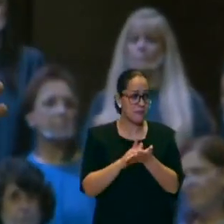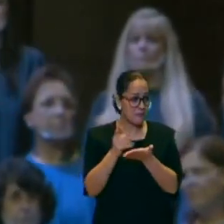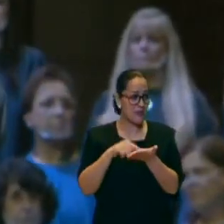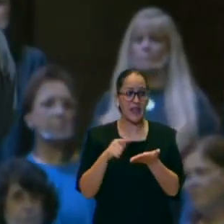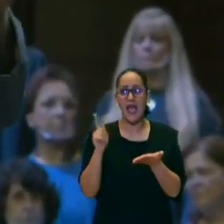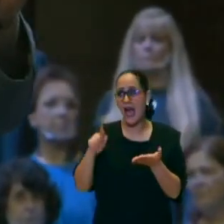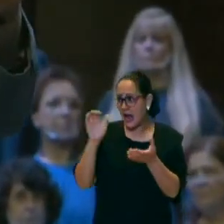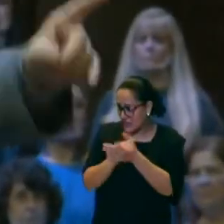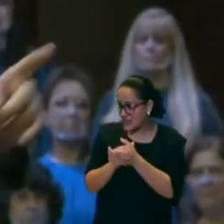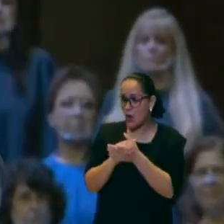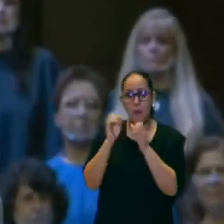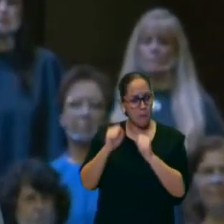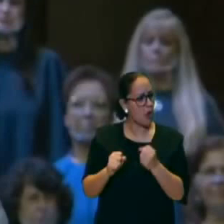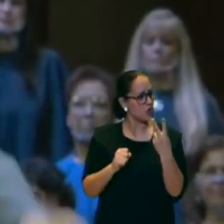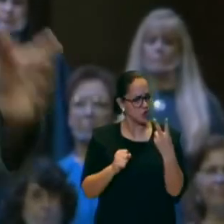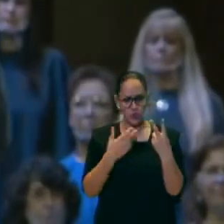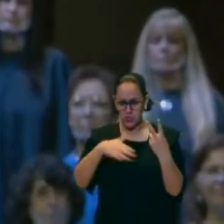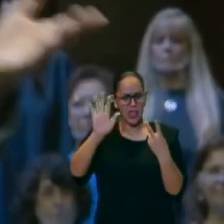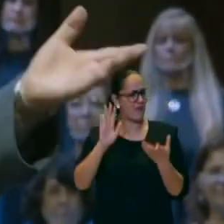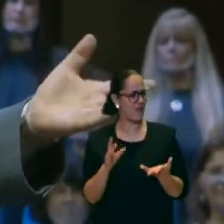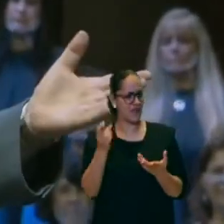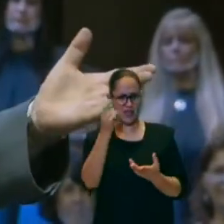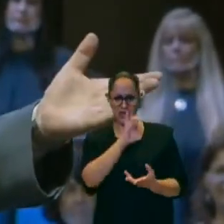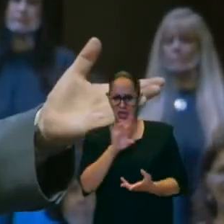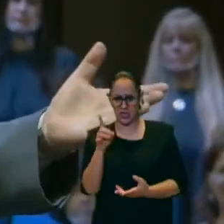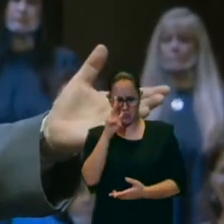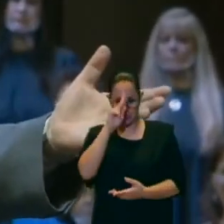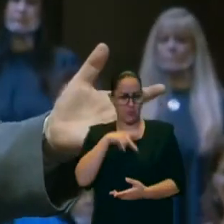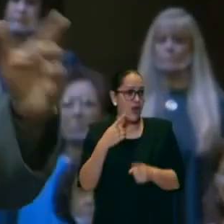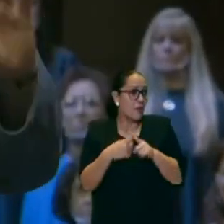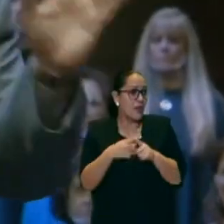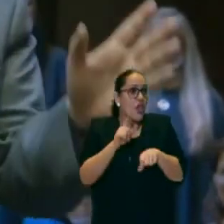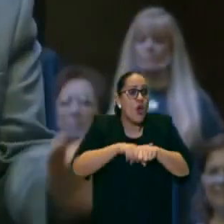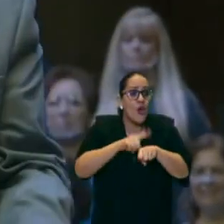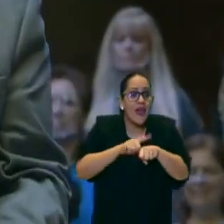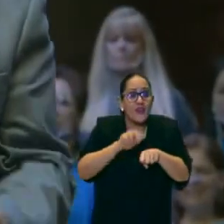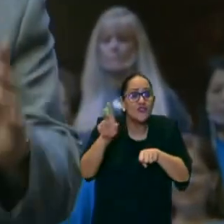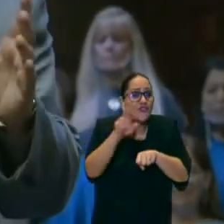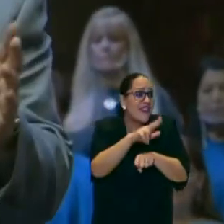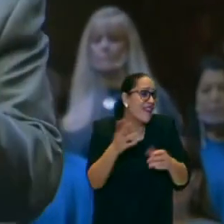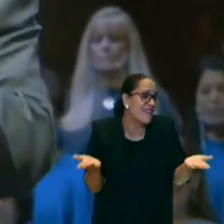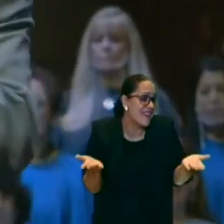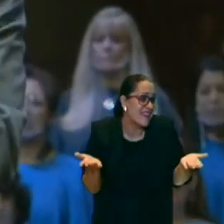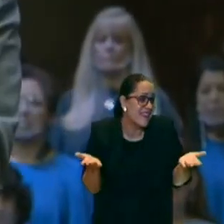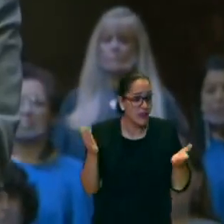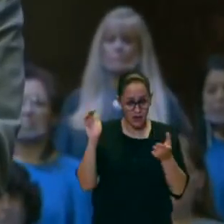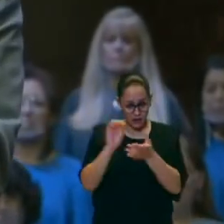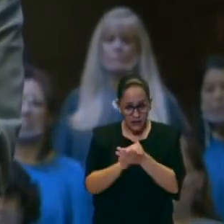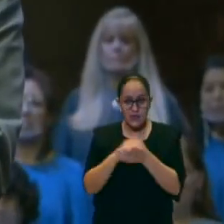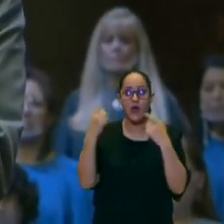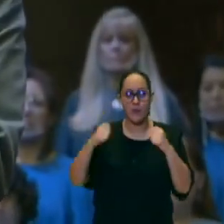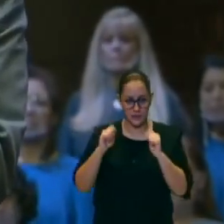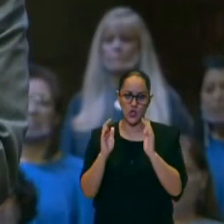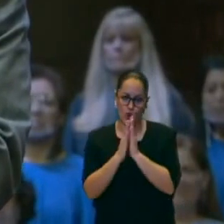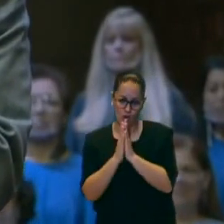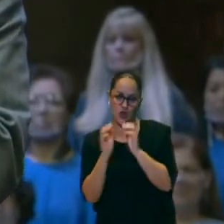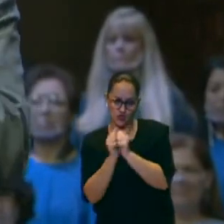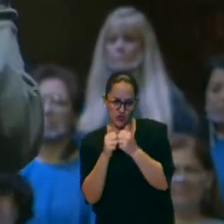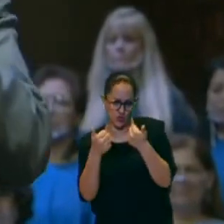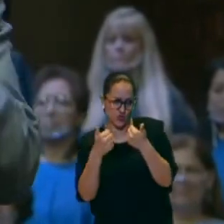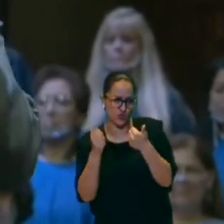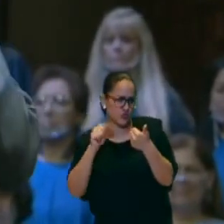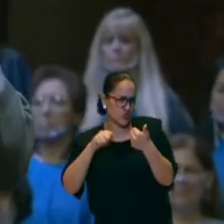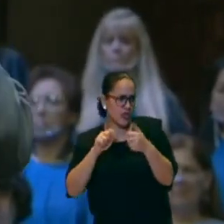é um casal, leva uma para cada um, porque cada um tem o seu horário, vai ter o seu encontro. O casal precisa aprender a orar junto também,